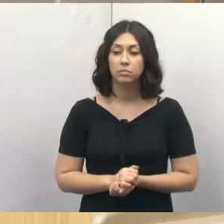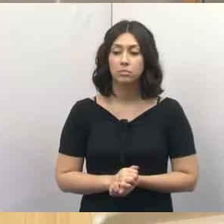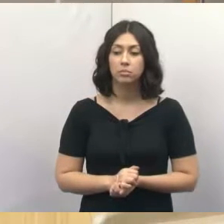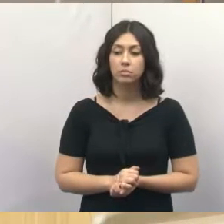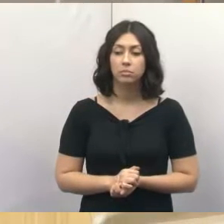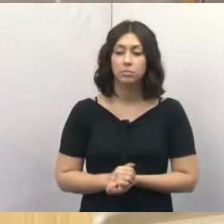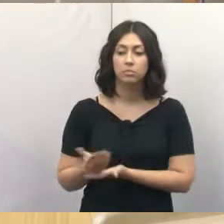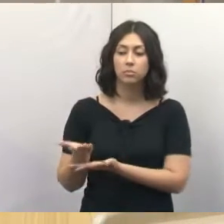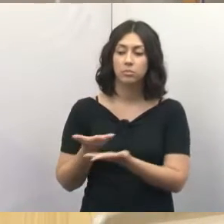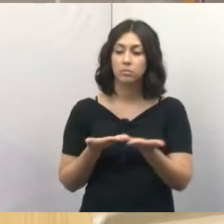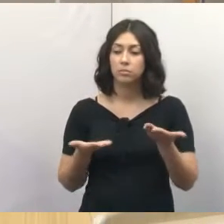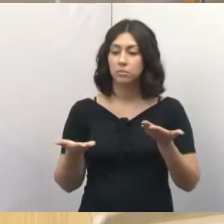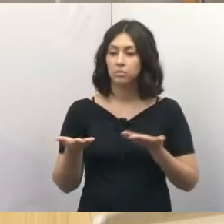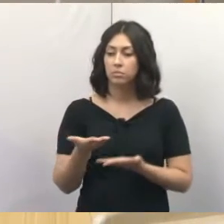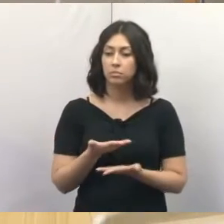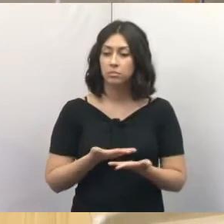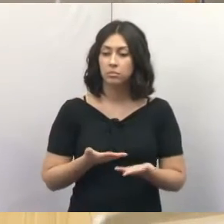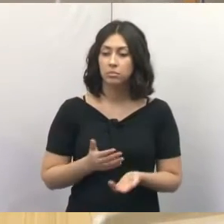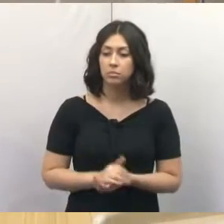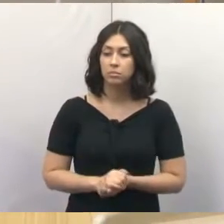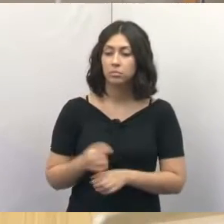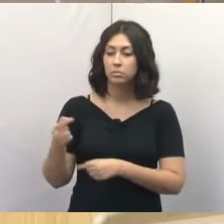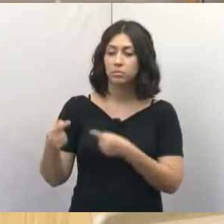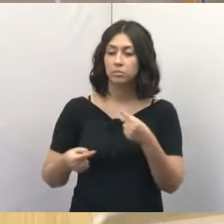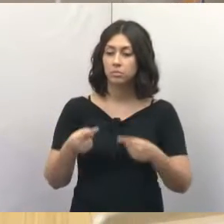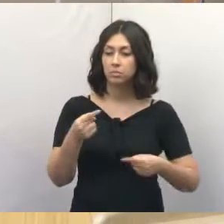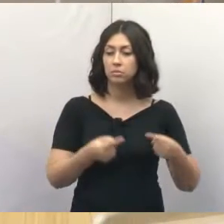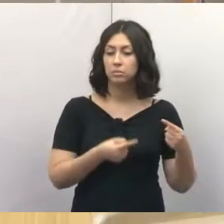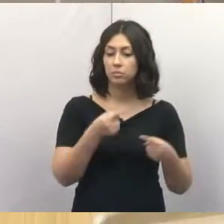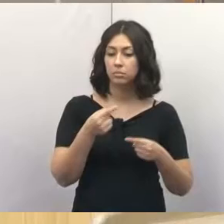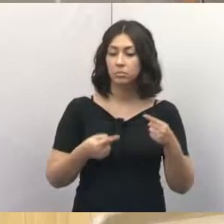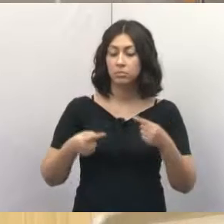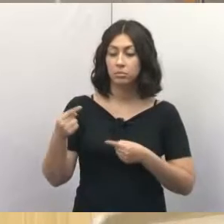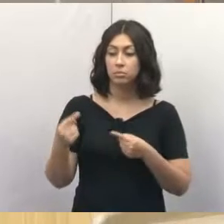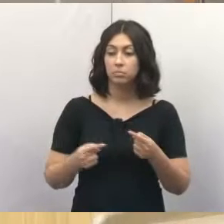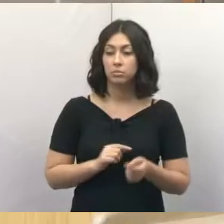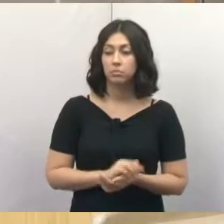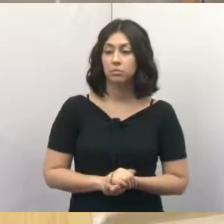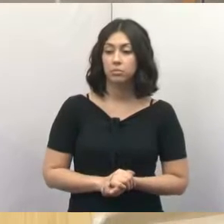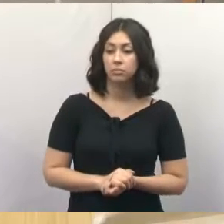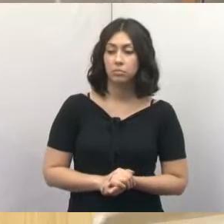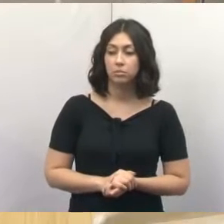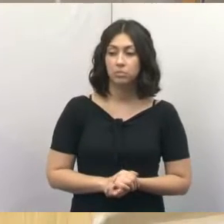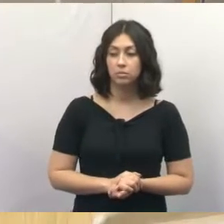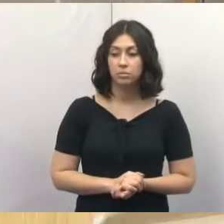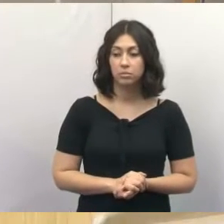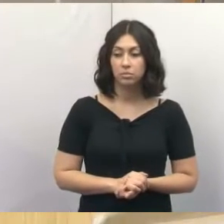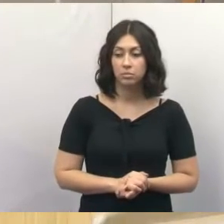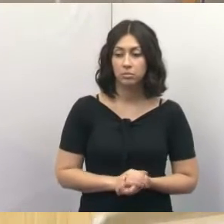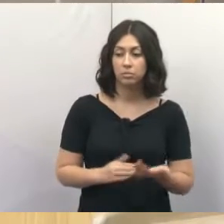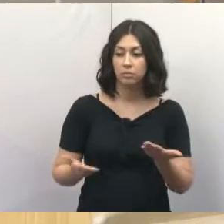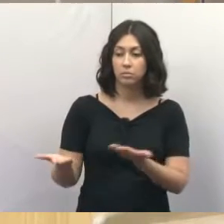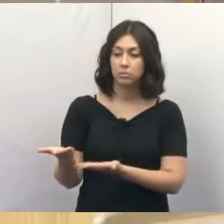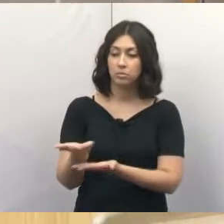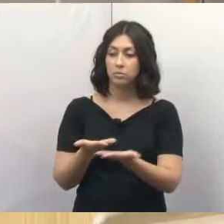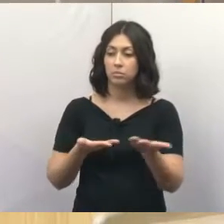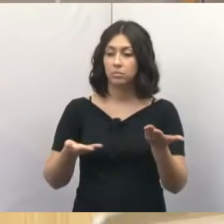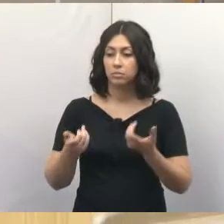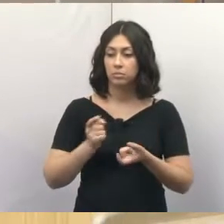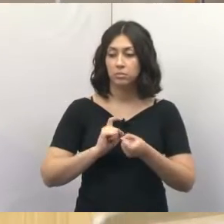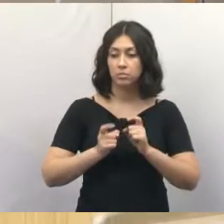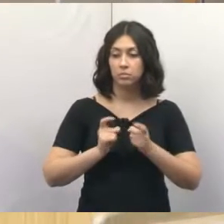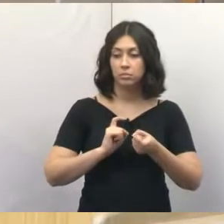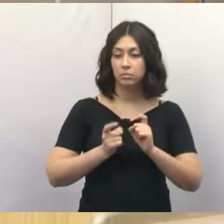das tramitações dos debates e das deliberações, capítulo 1 da tramitação, seção